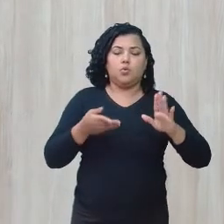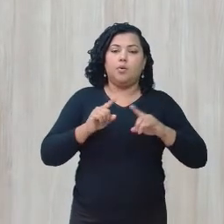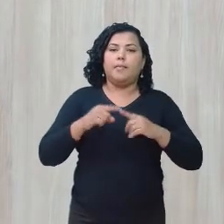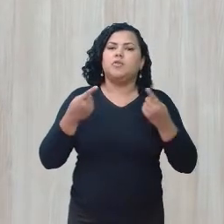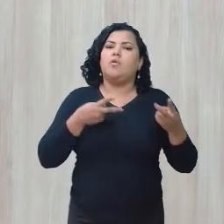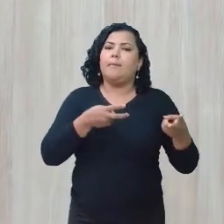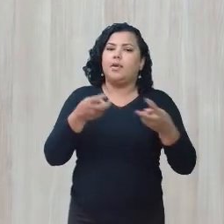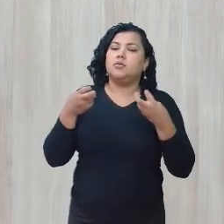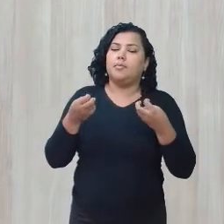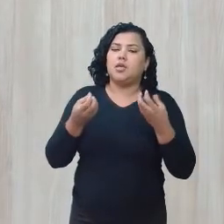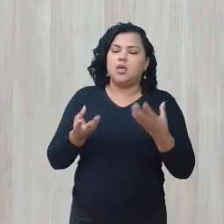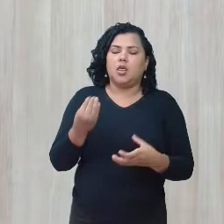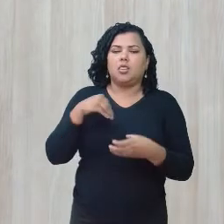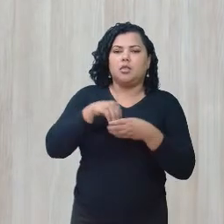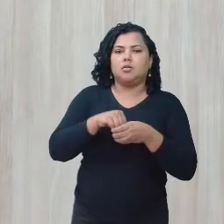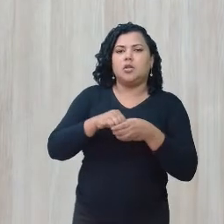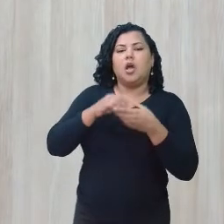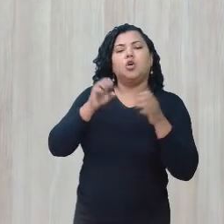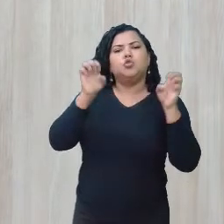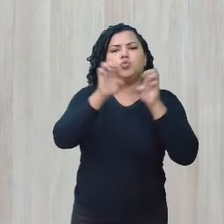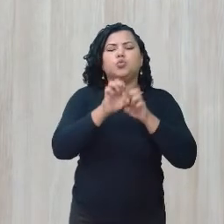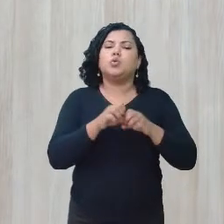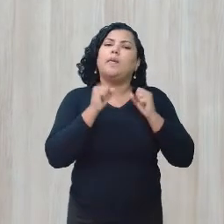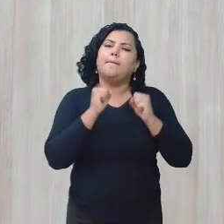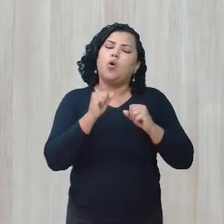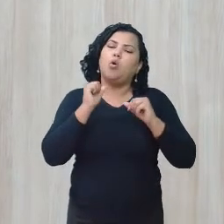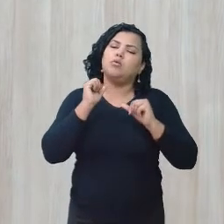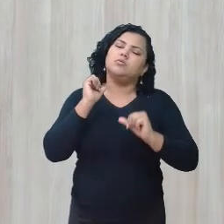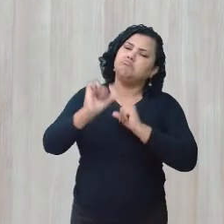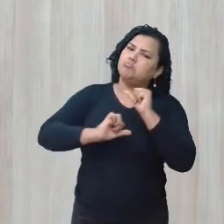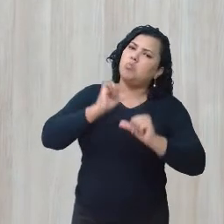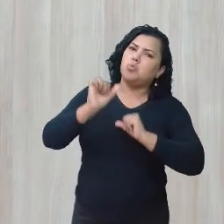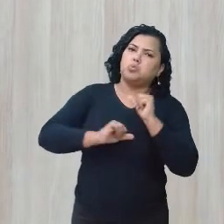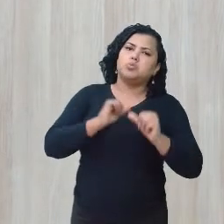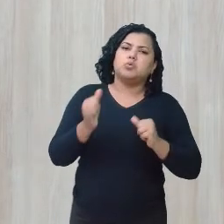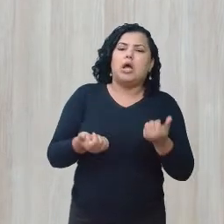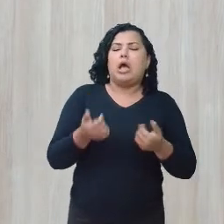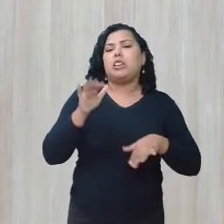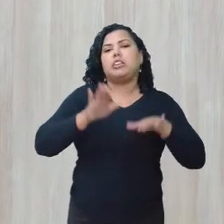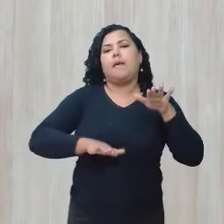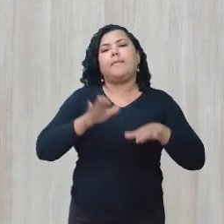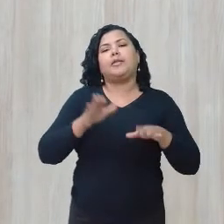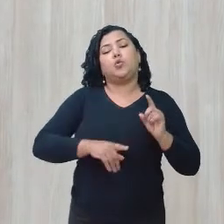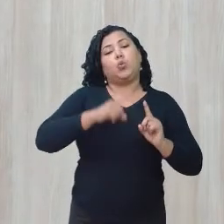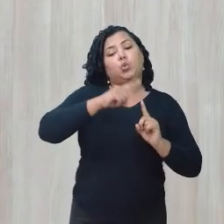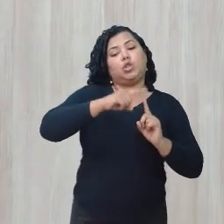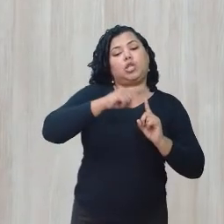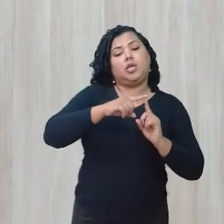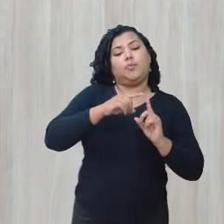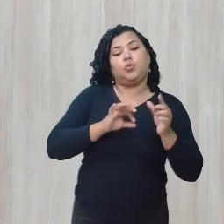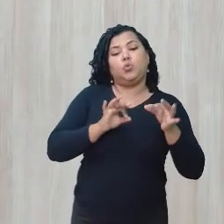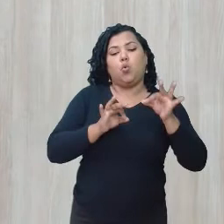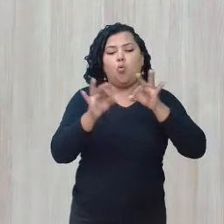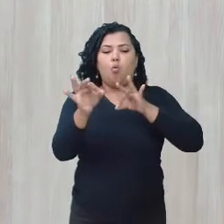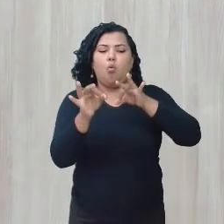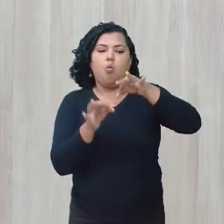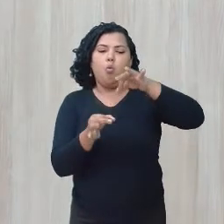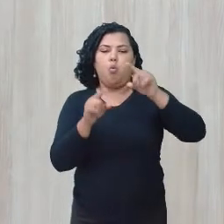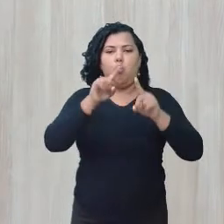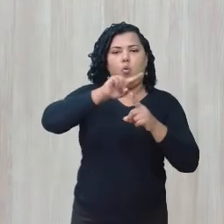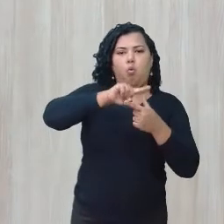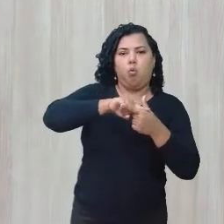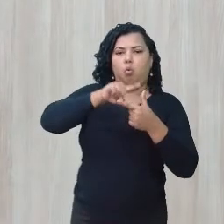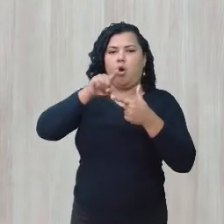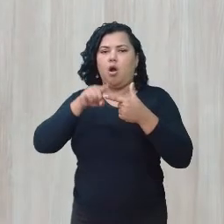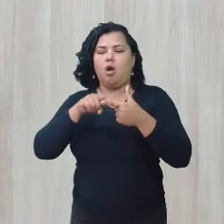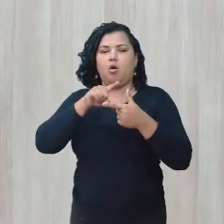composição de um quadrilátero ela pode variar de acordo com o tipo do ângulo, a medida do